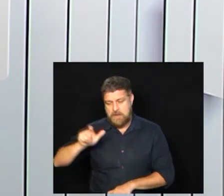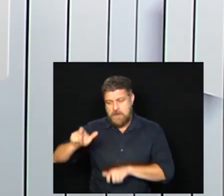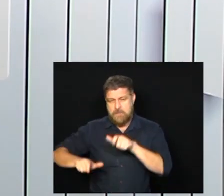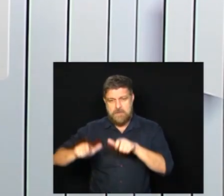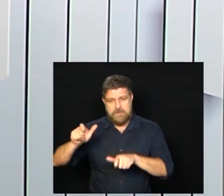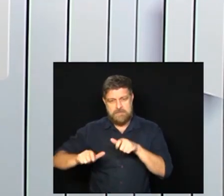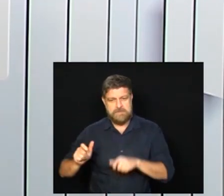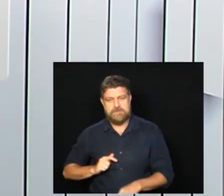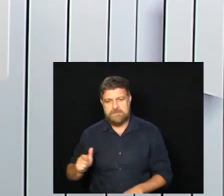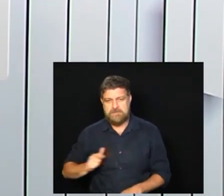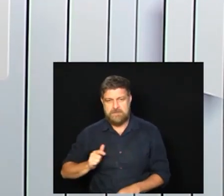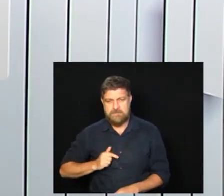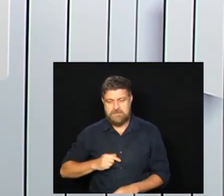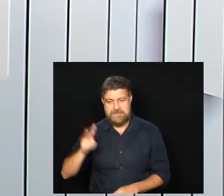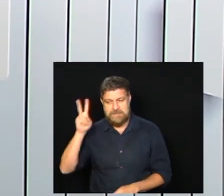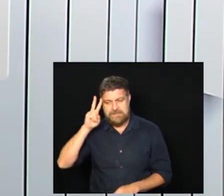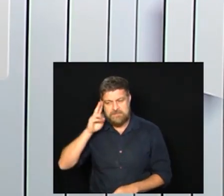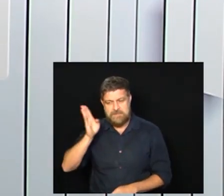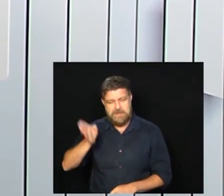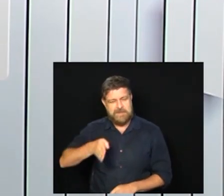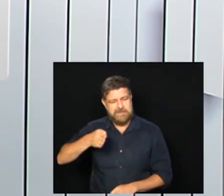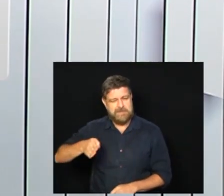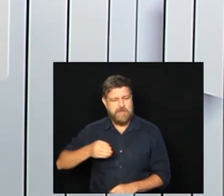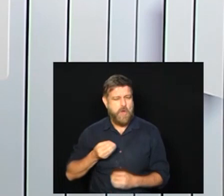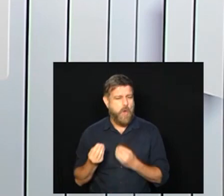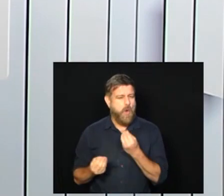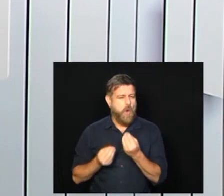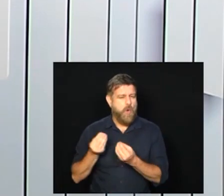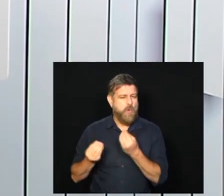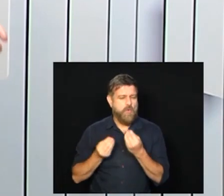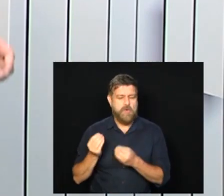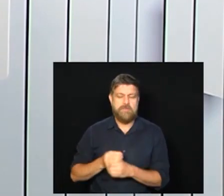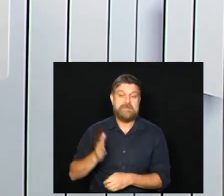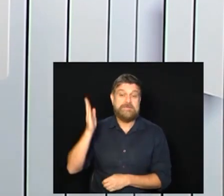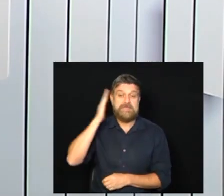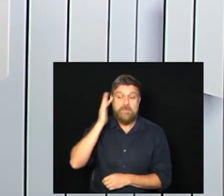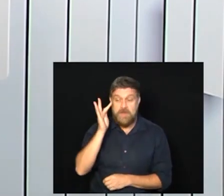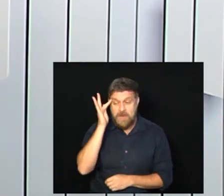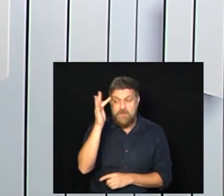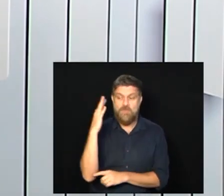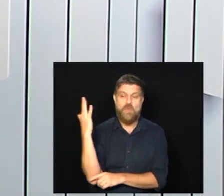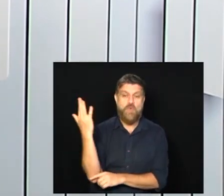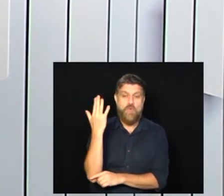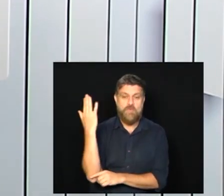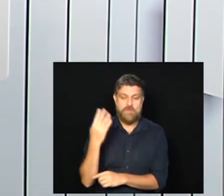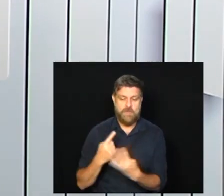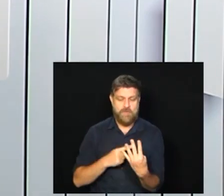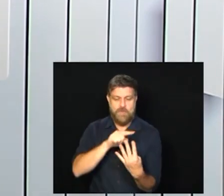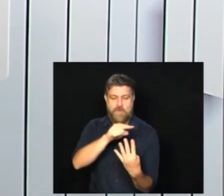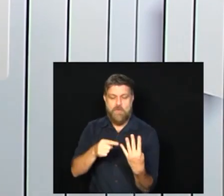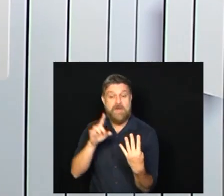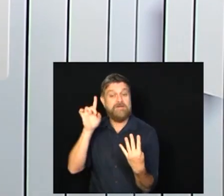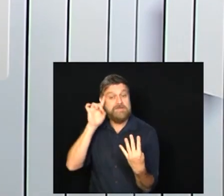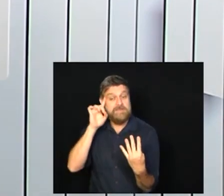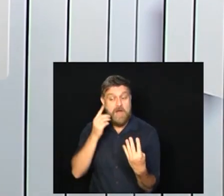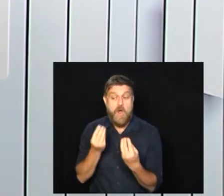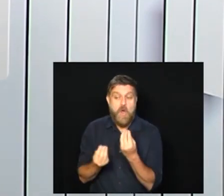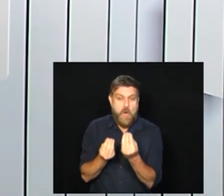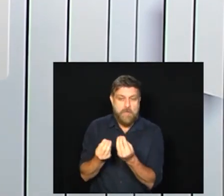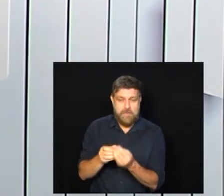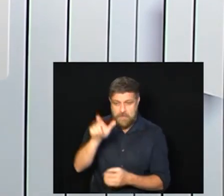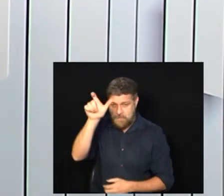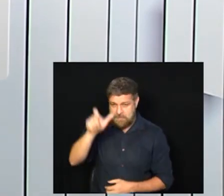vão emendar com a segunda. Então, como é que será que fica a previsão do tempo para estes 4 dias? Para você que